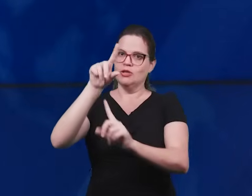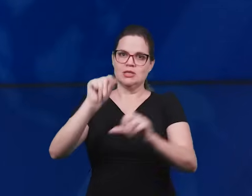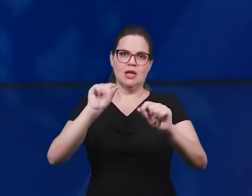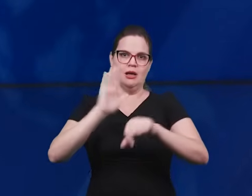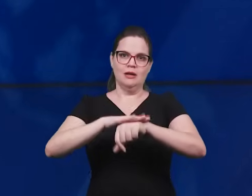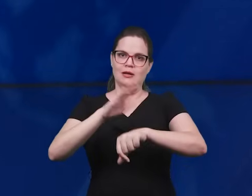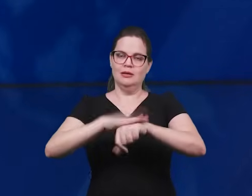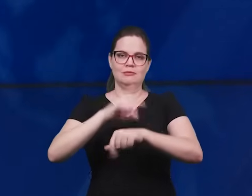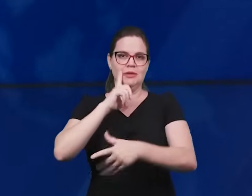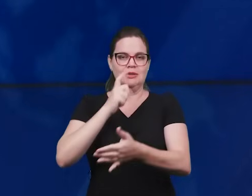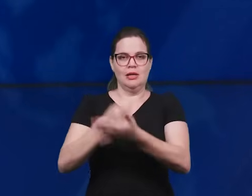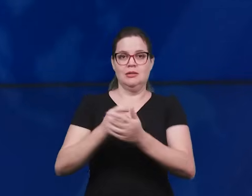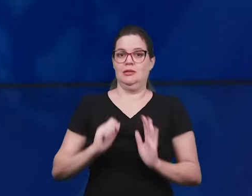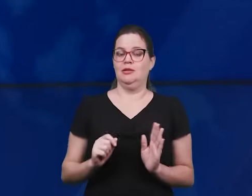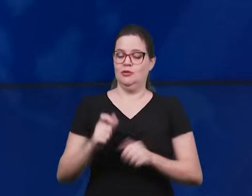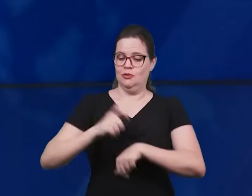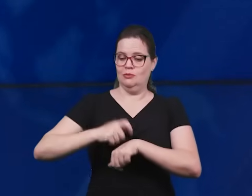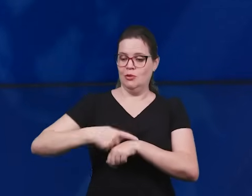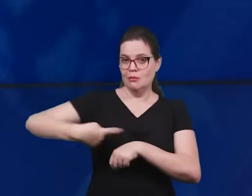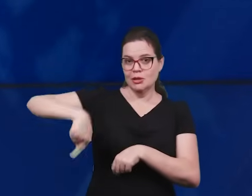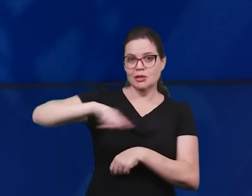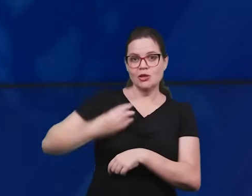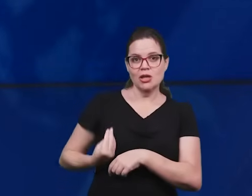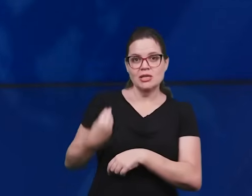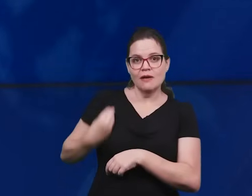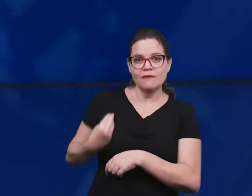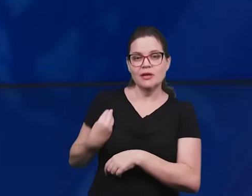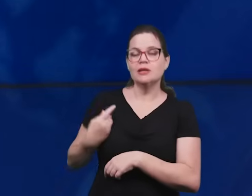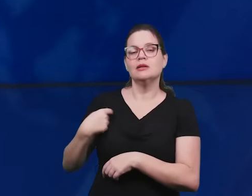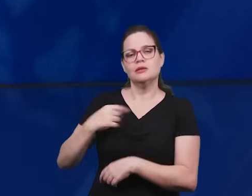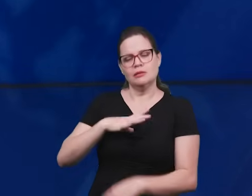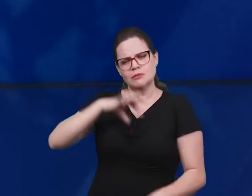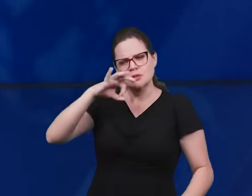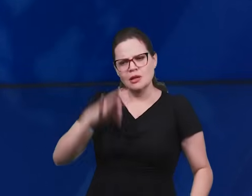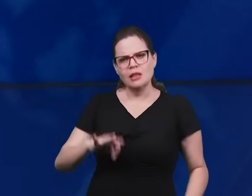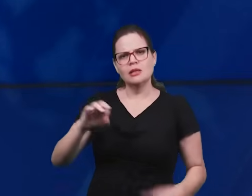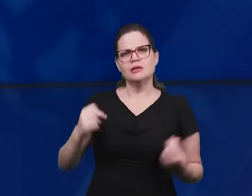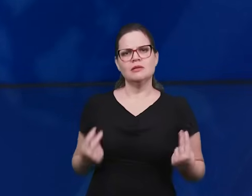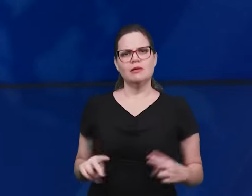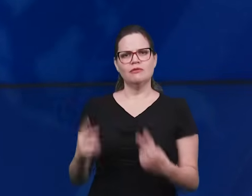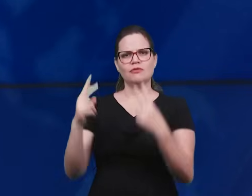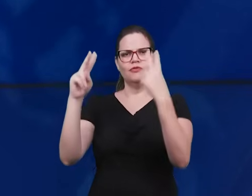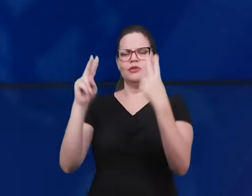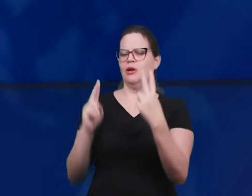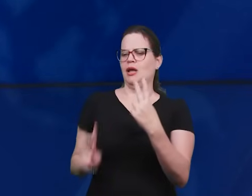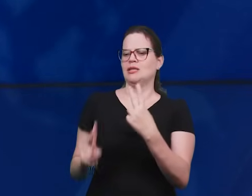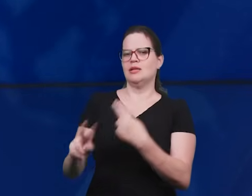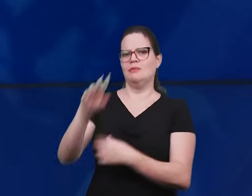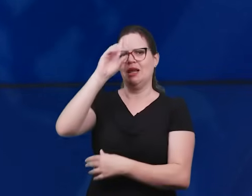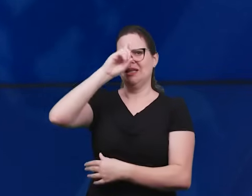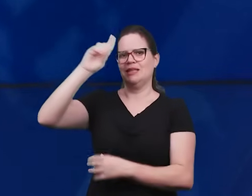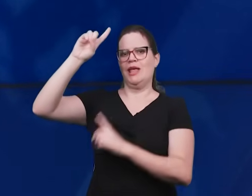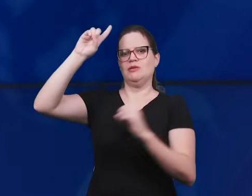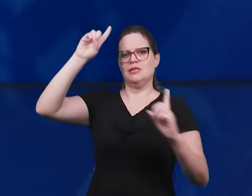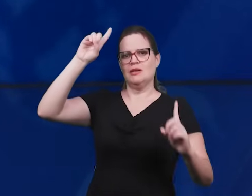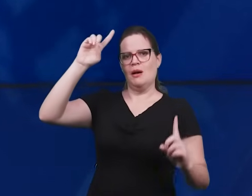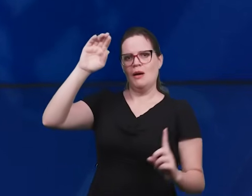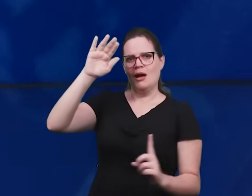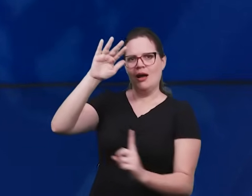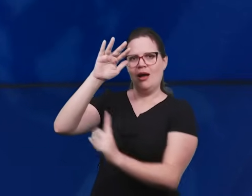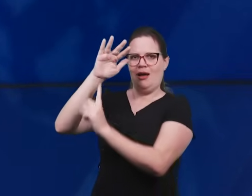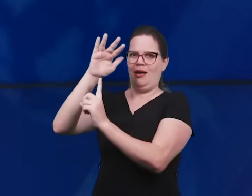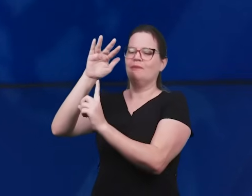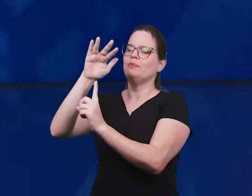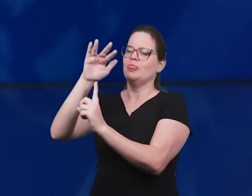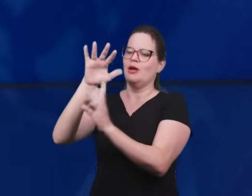das nossas batalhas da vida, estamos certos de que a vitória virá sempre pela presença de Deus em nós, numa